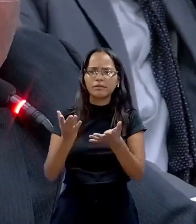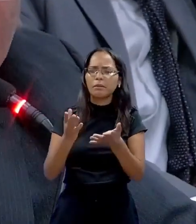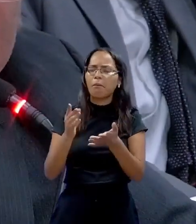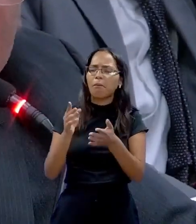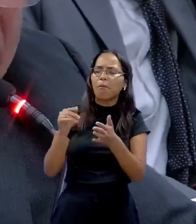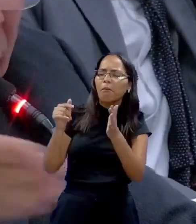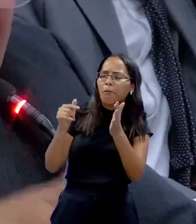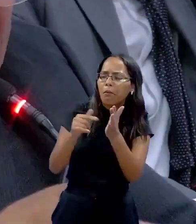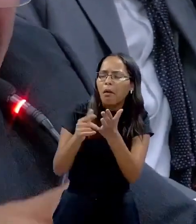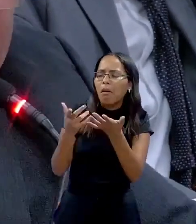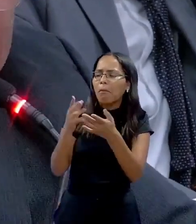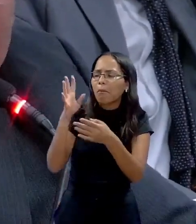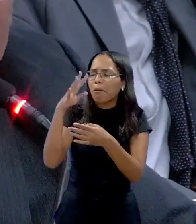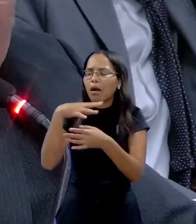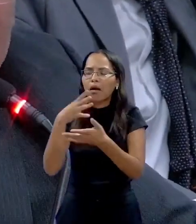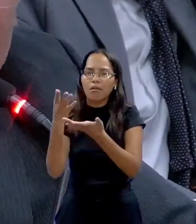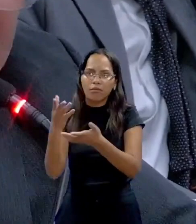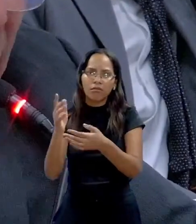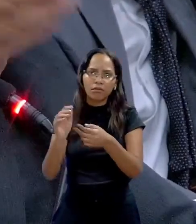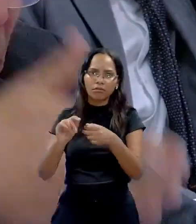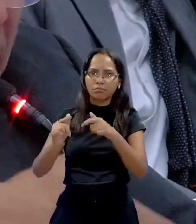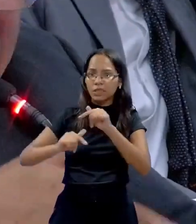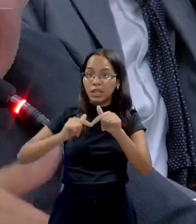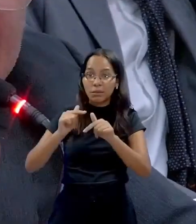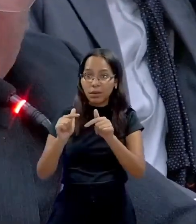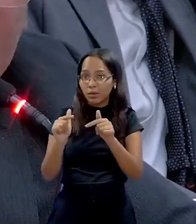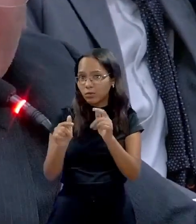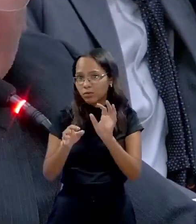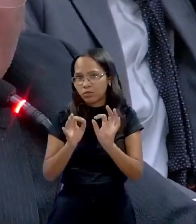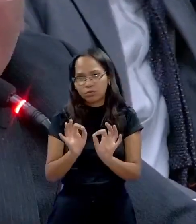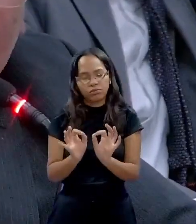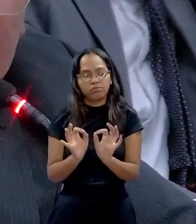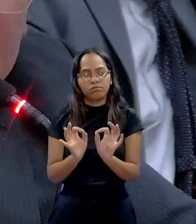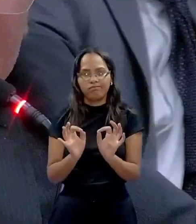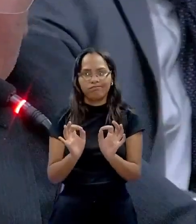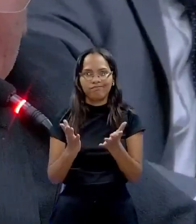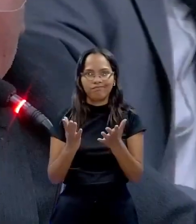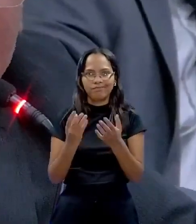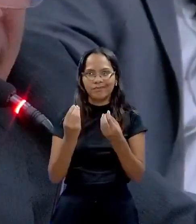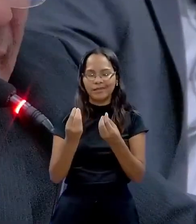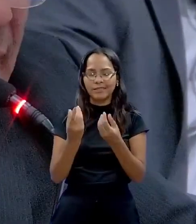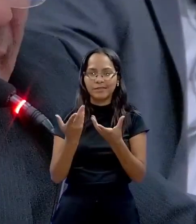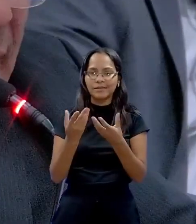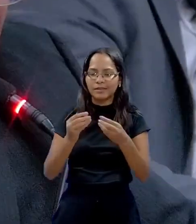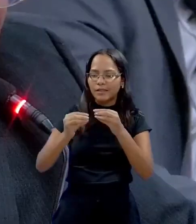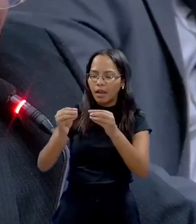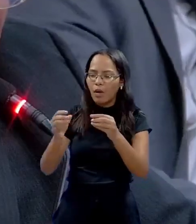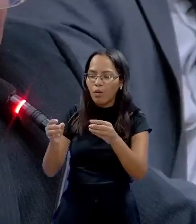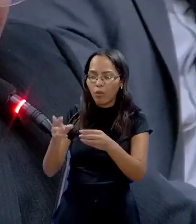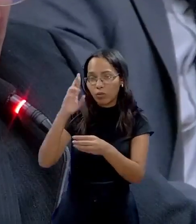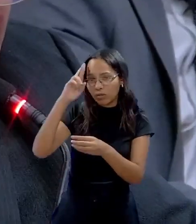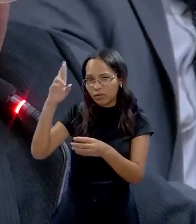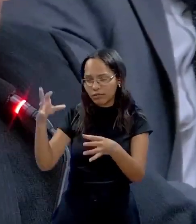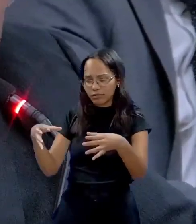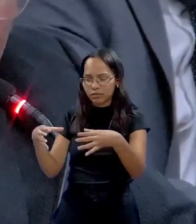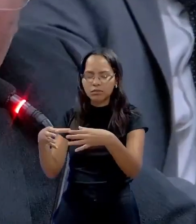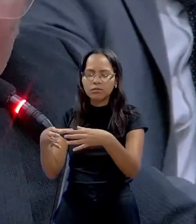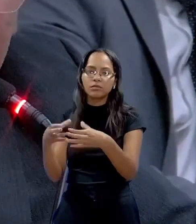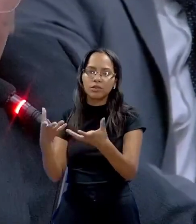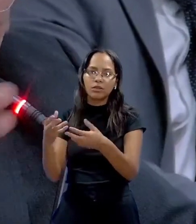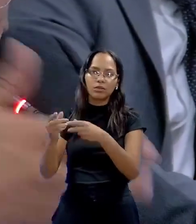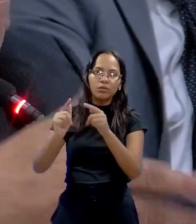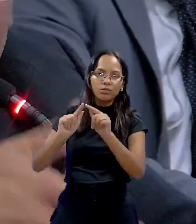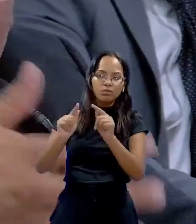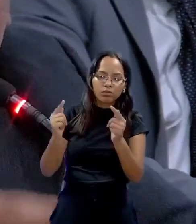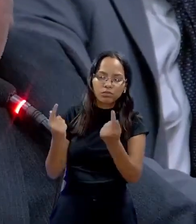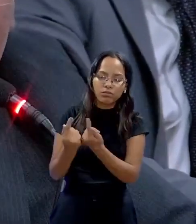em relação ao homem que está trabalhando com transparência e dentro das competências que foram dadas ao chefe de gabinete, lá no grupo de ações prioritárias, ele está só